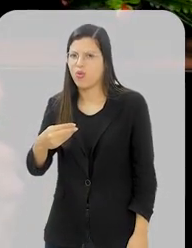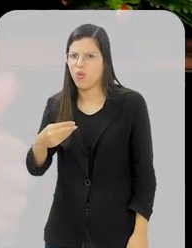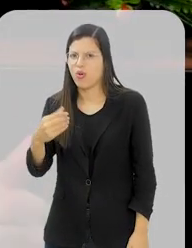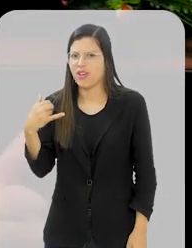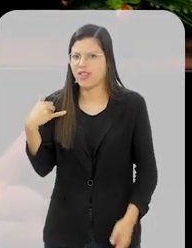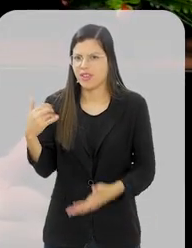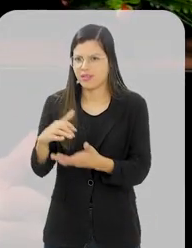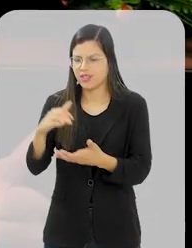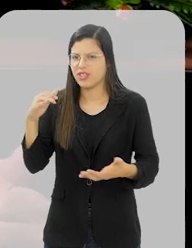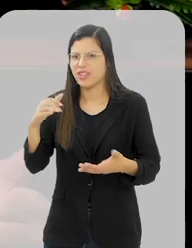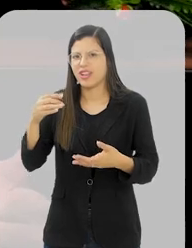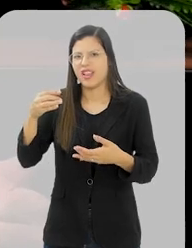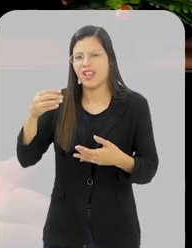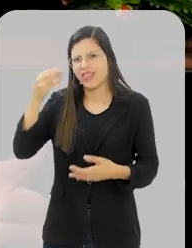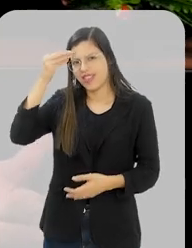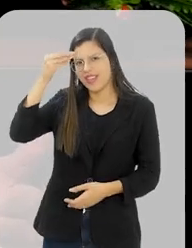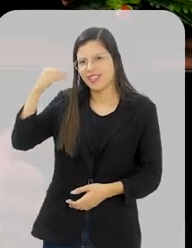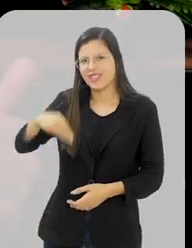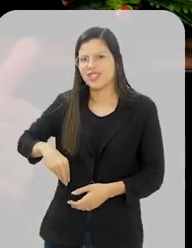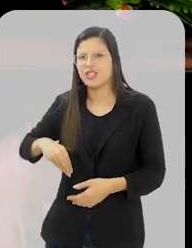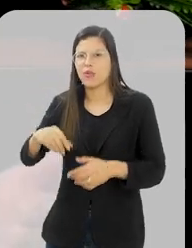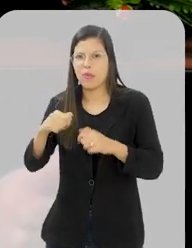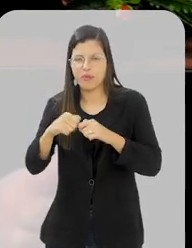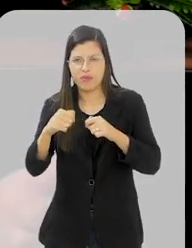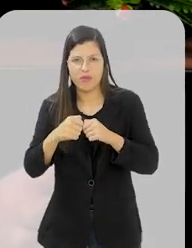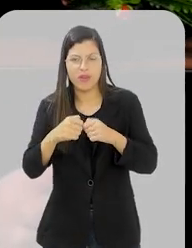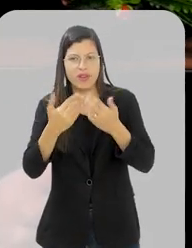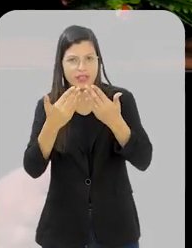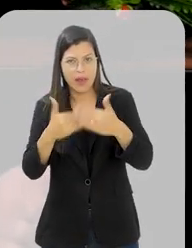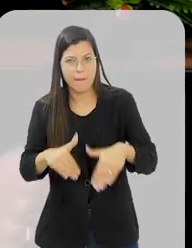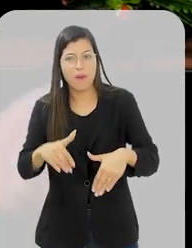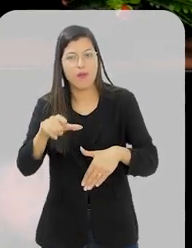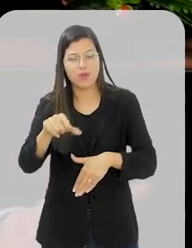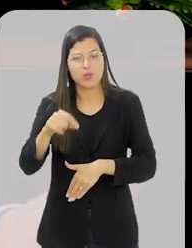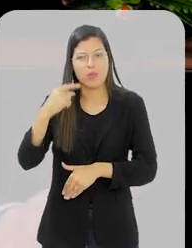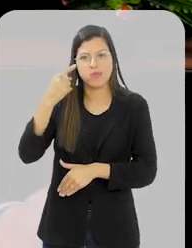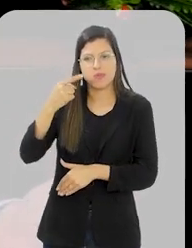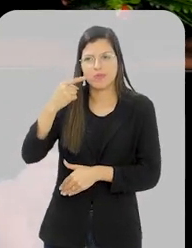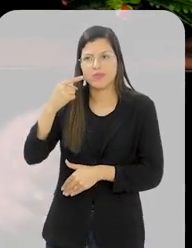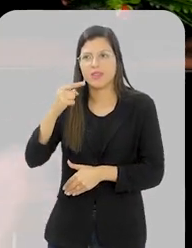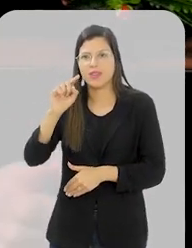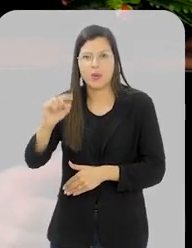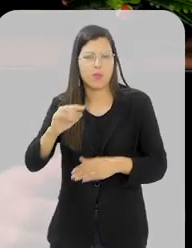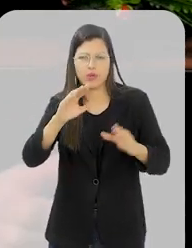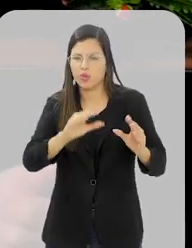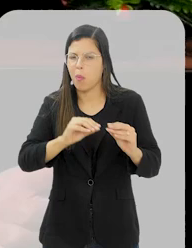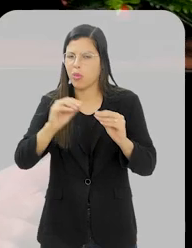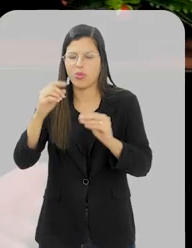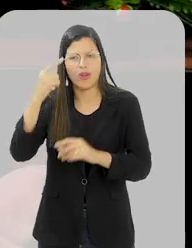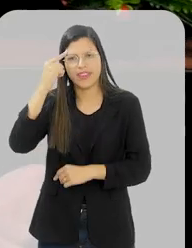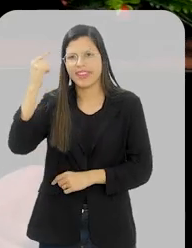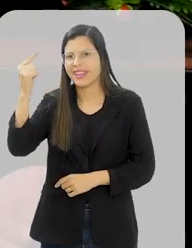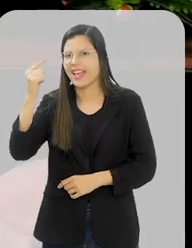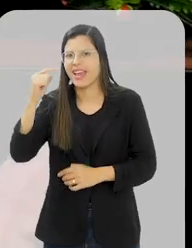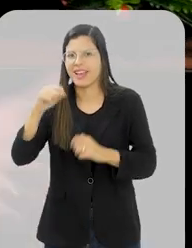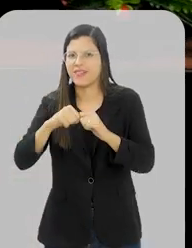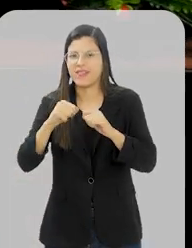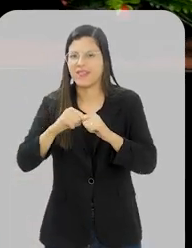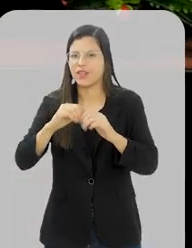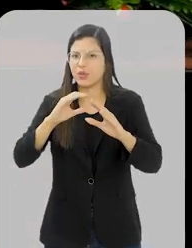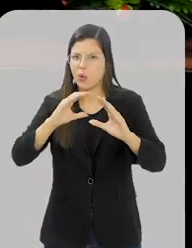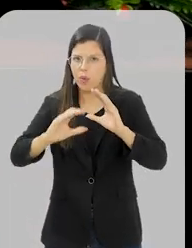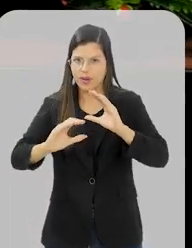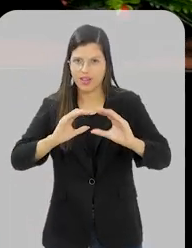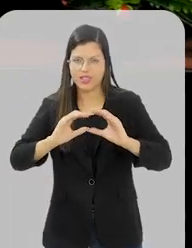desistiu no meio do caminho do vestibular ele fez a primeira fase como escolha de direito e depois ele mudou de ideia e